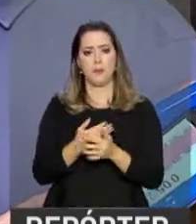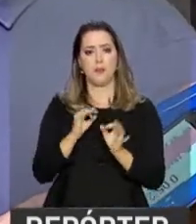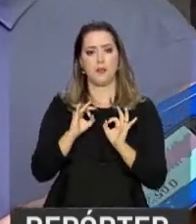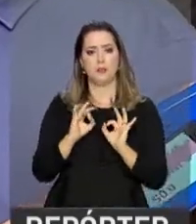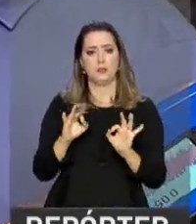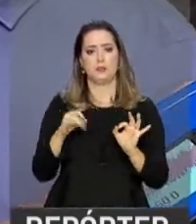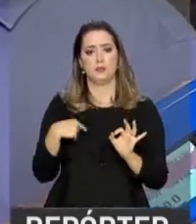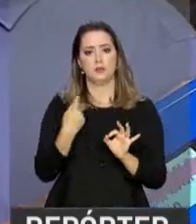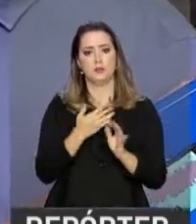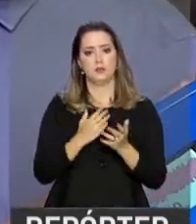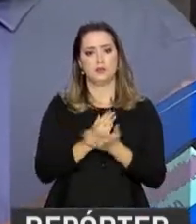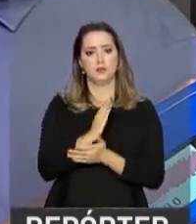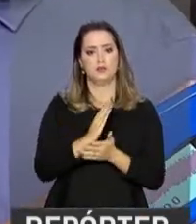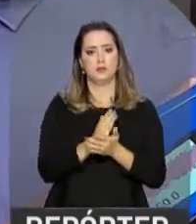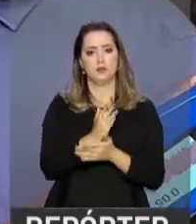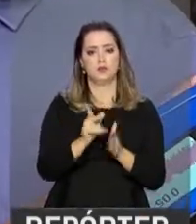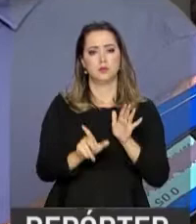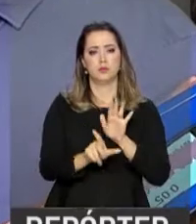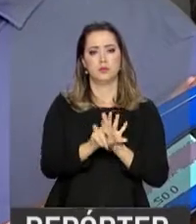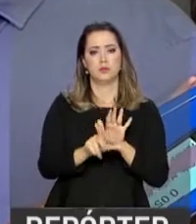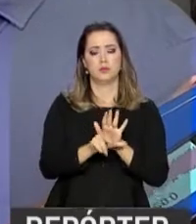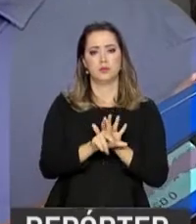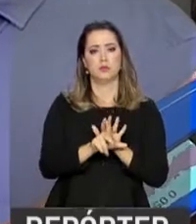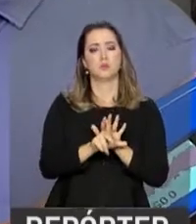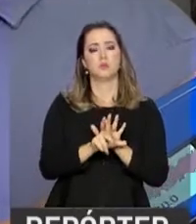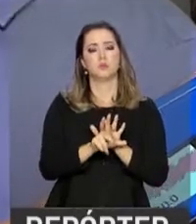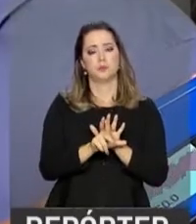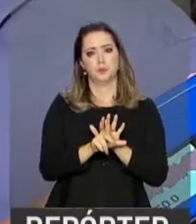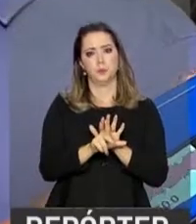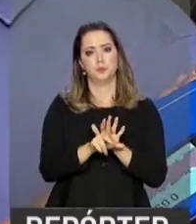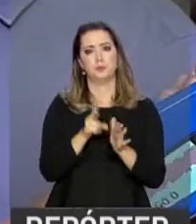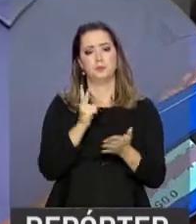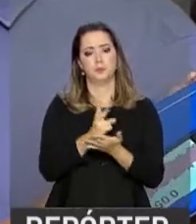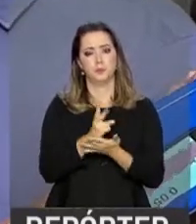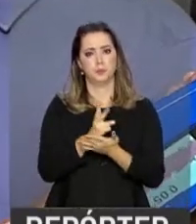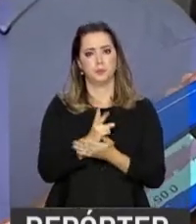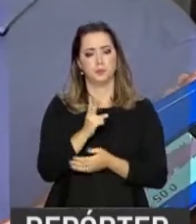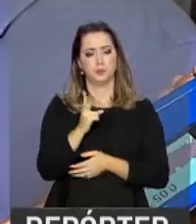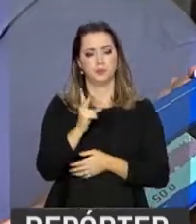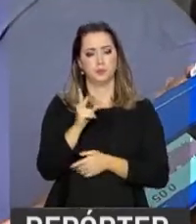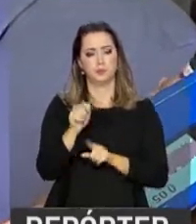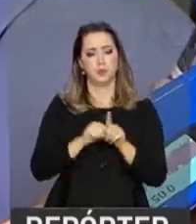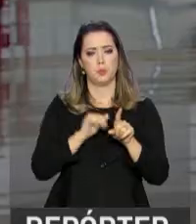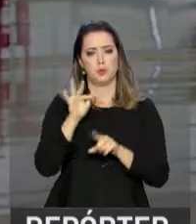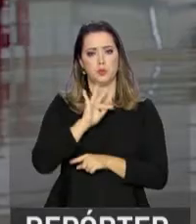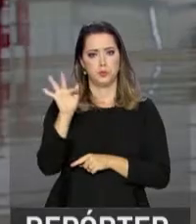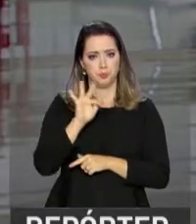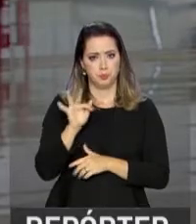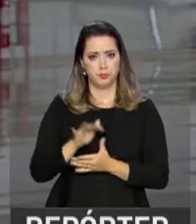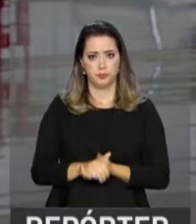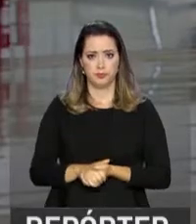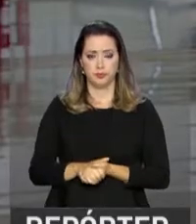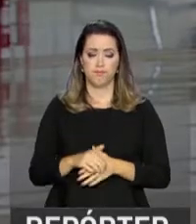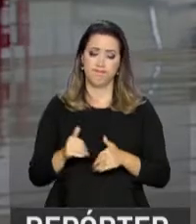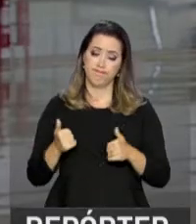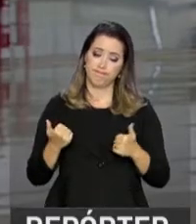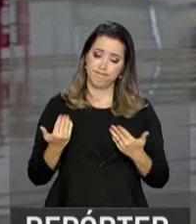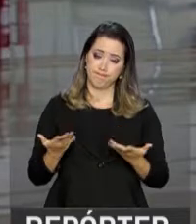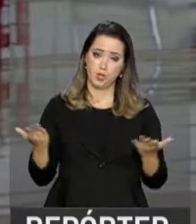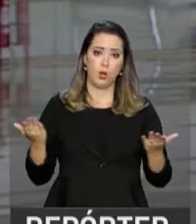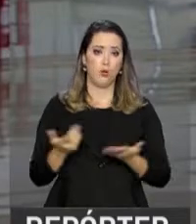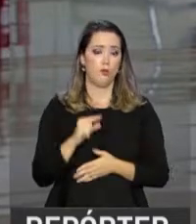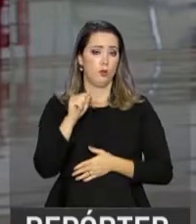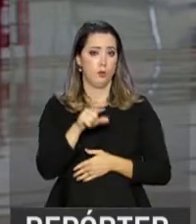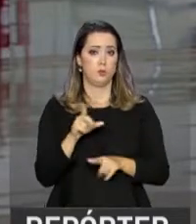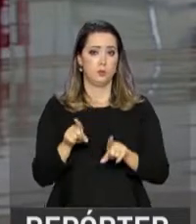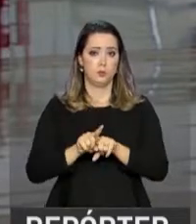certo de que nós aprovaremos essa reforma no mês de fevereiro na Câmara dos Deputados. E ainda hoje,